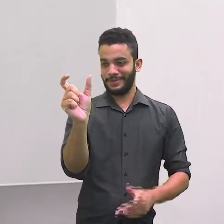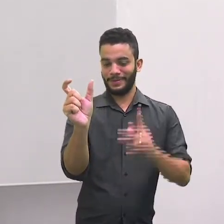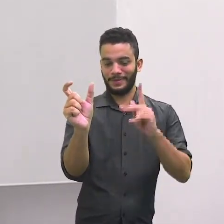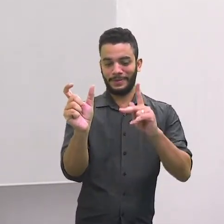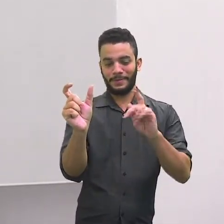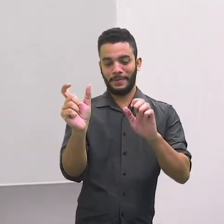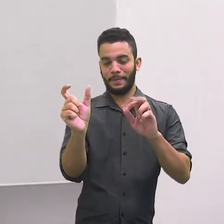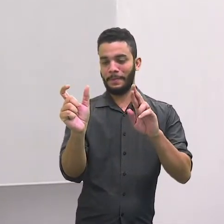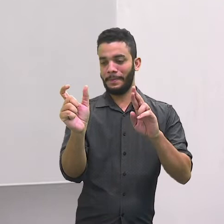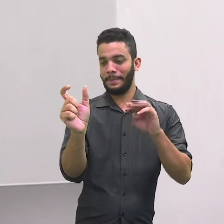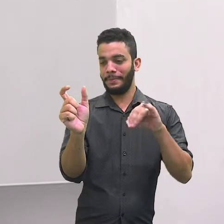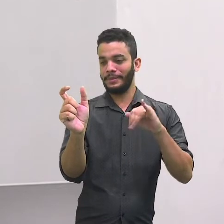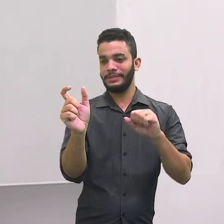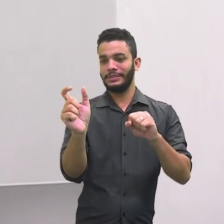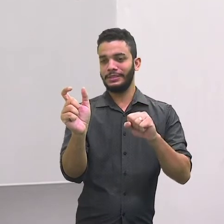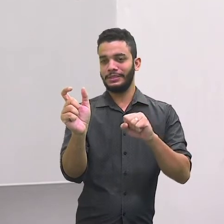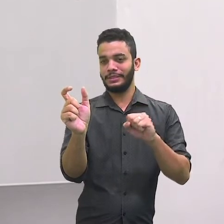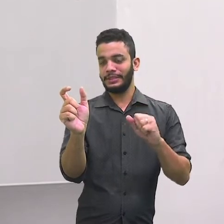Permissão.